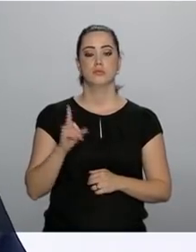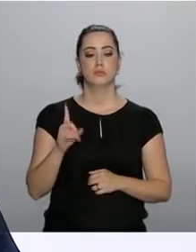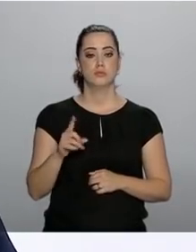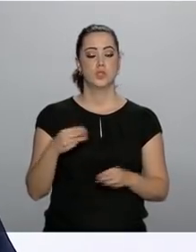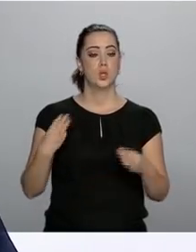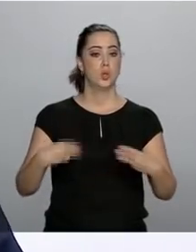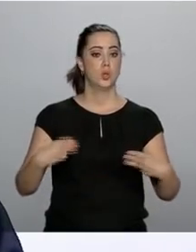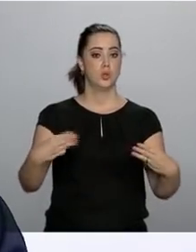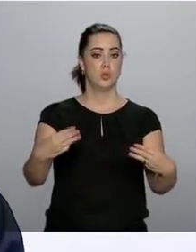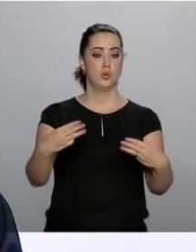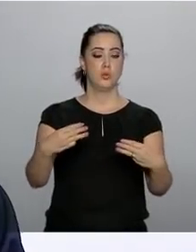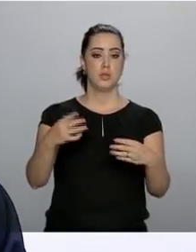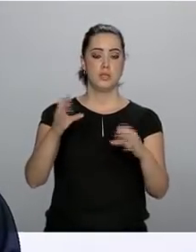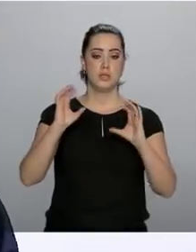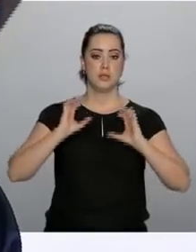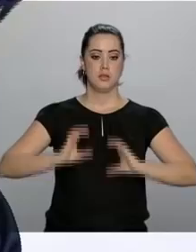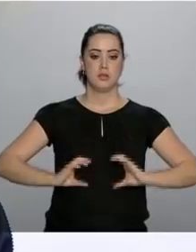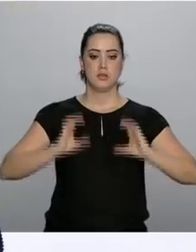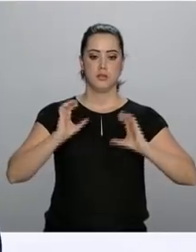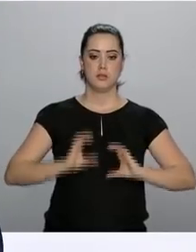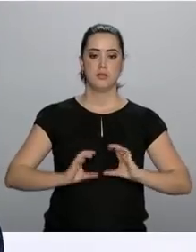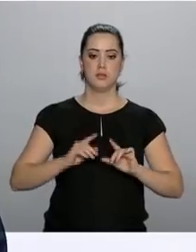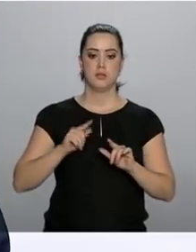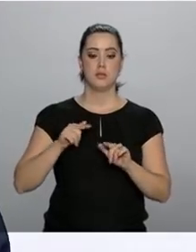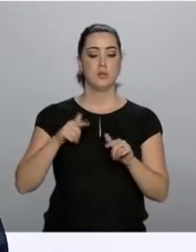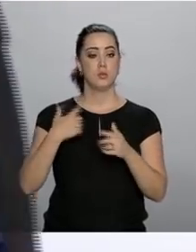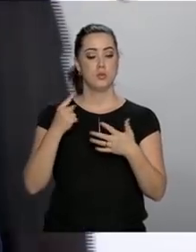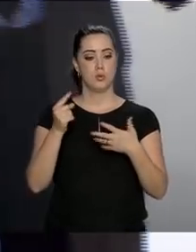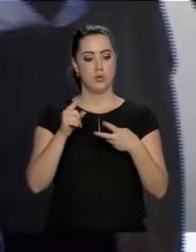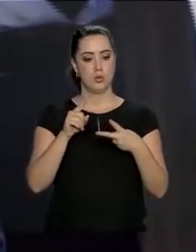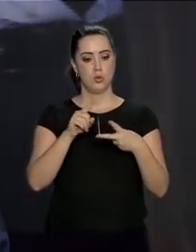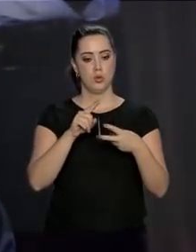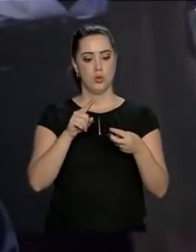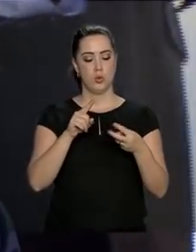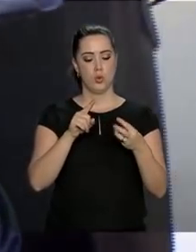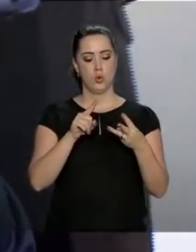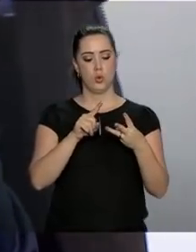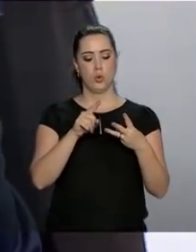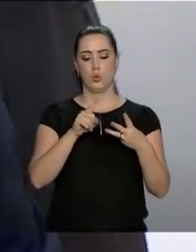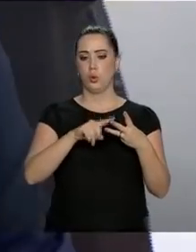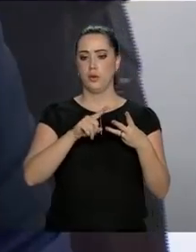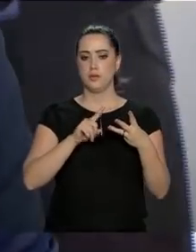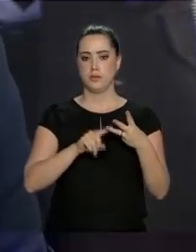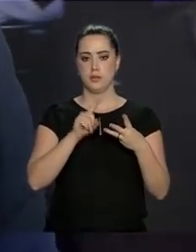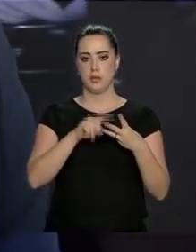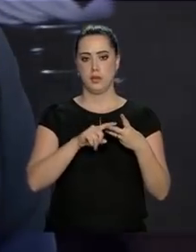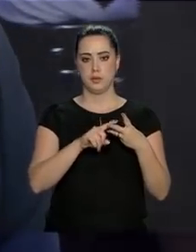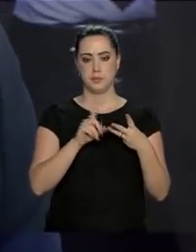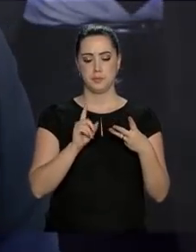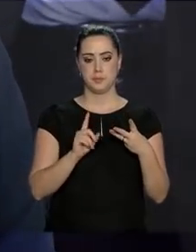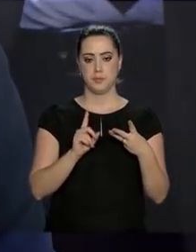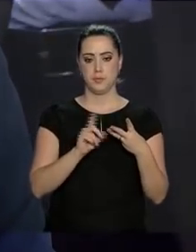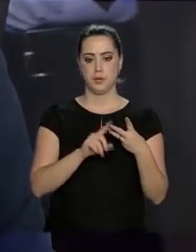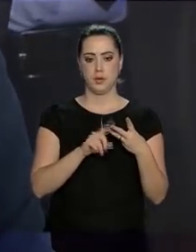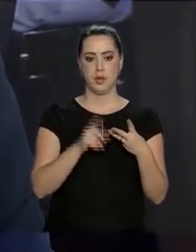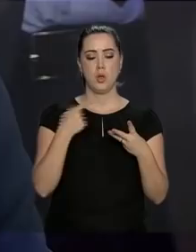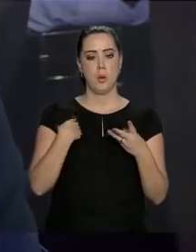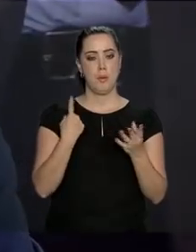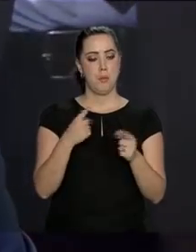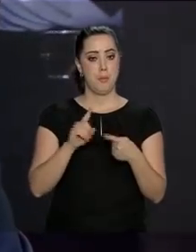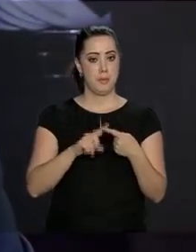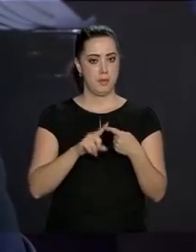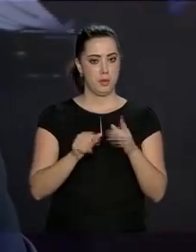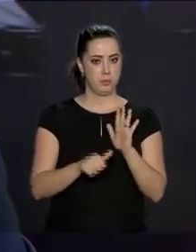próximo. No Ministério da Cidadania, ação número 2 e ação número 3. A primeira, aquilo que foi um